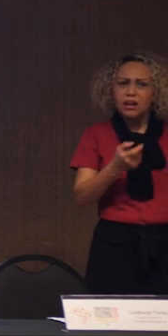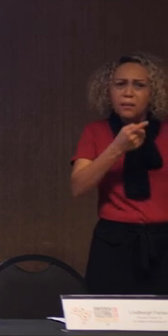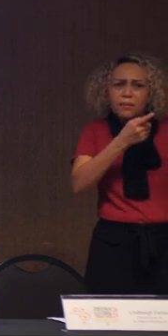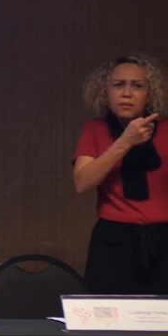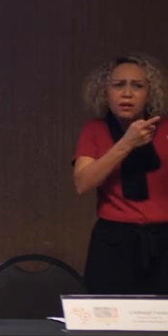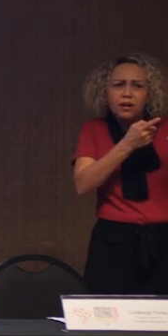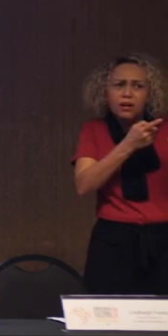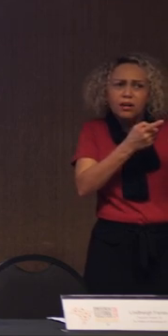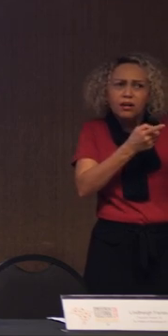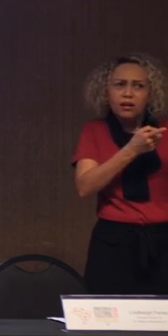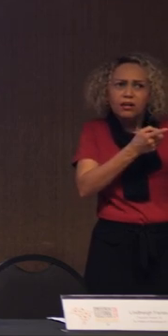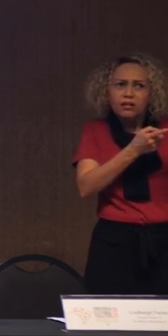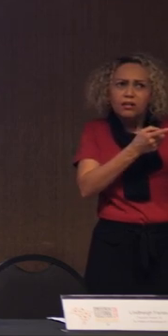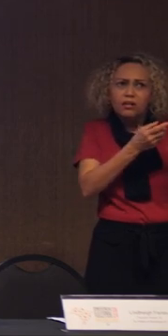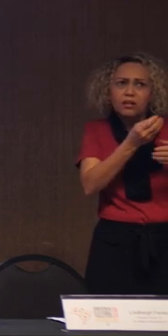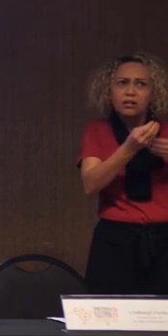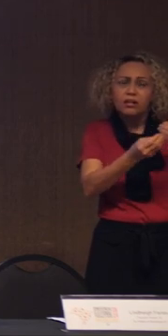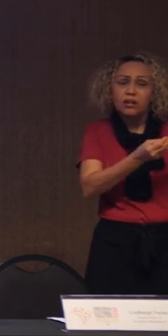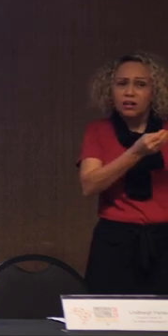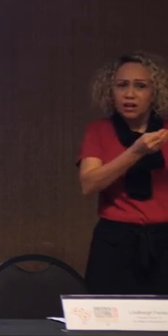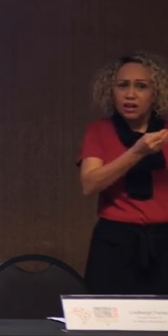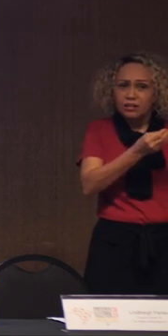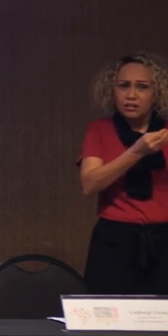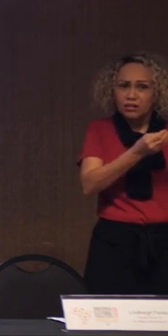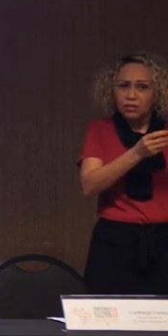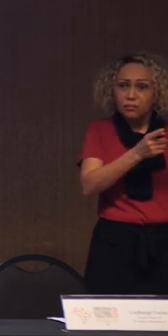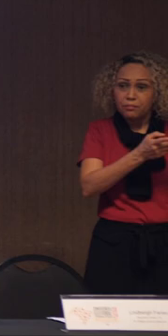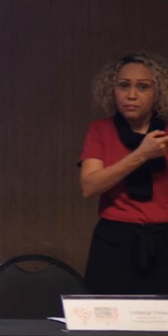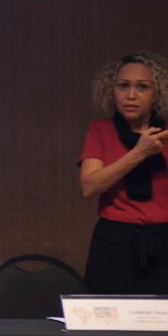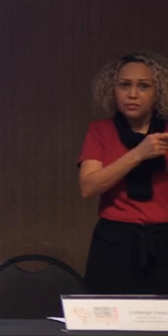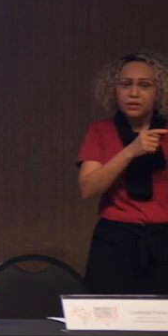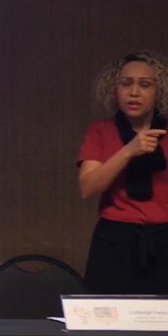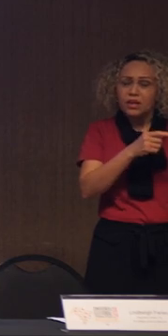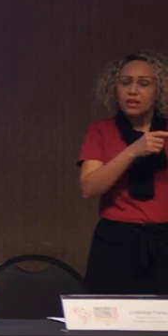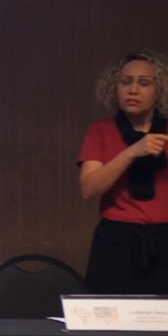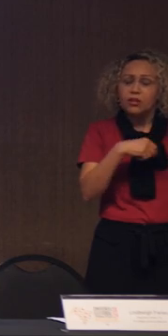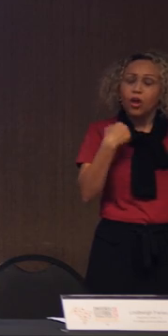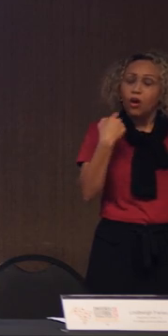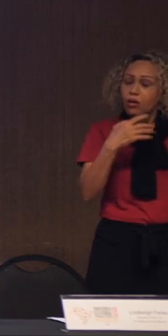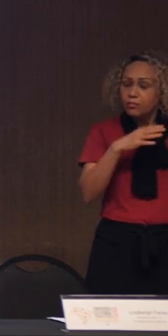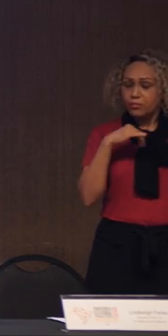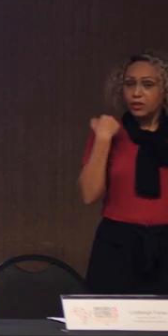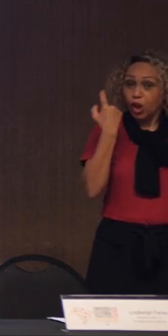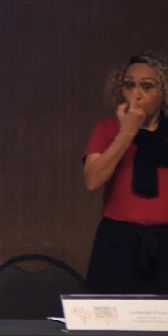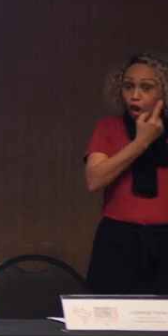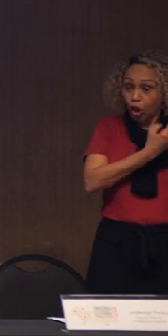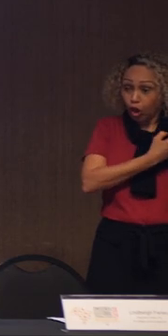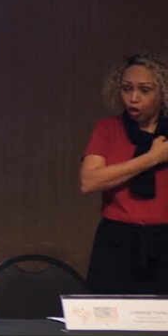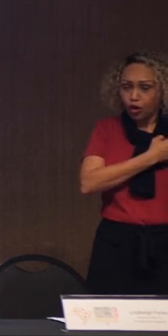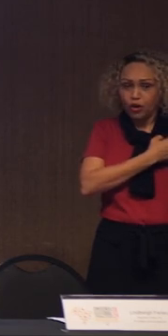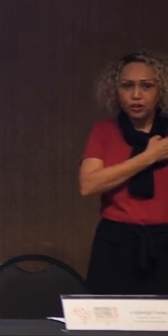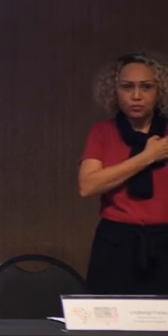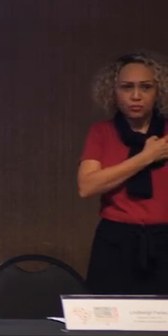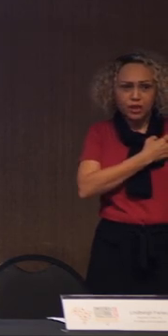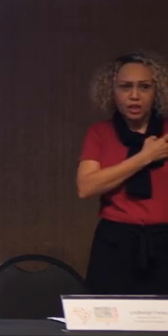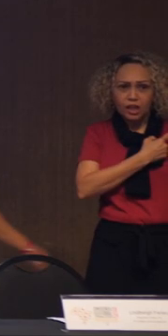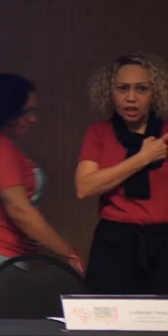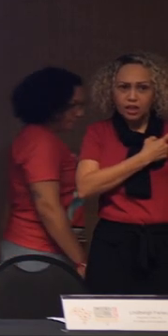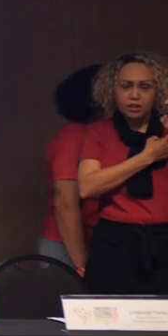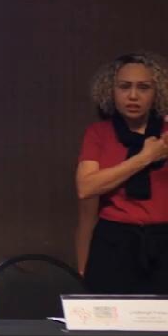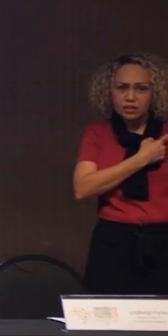poder como nós chegamos. A esquerda brasileira, os partidos comunistas,